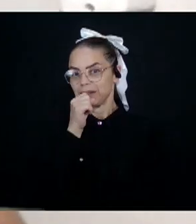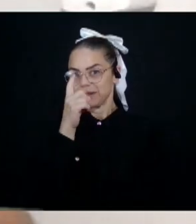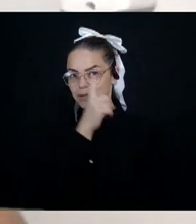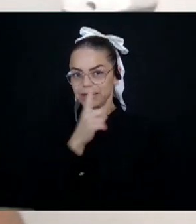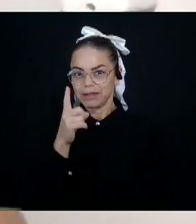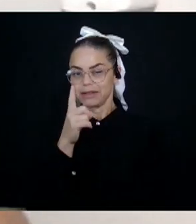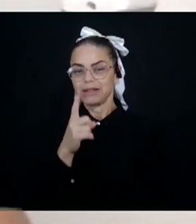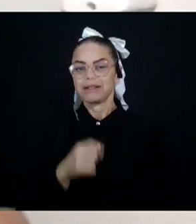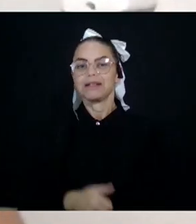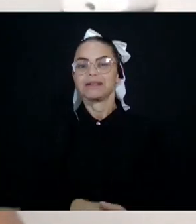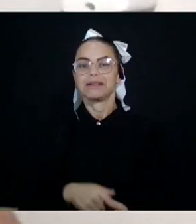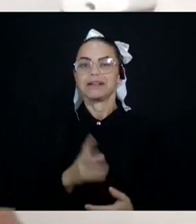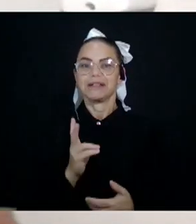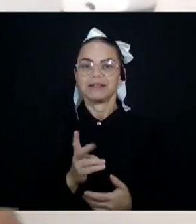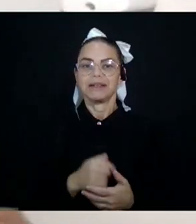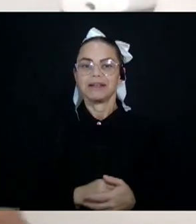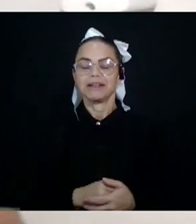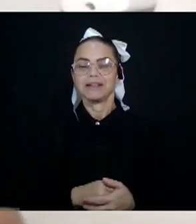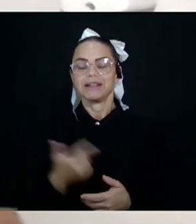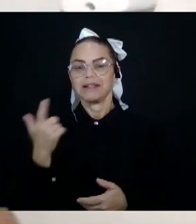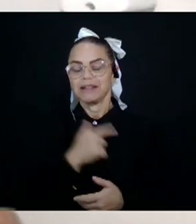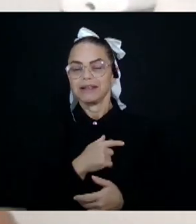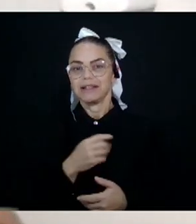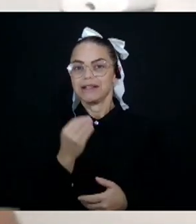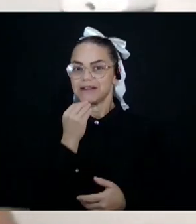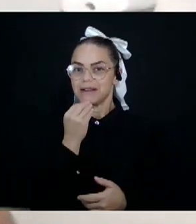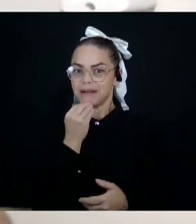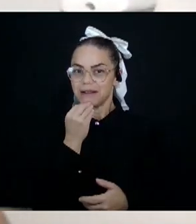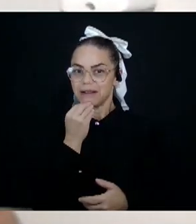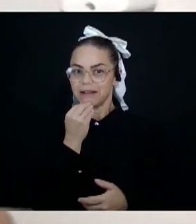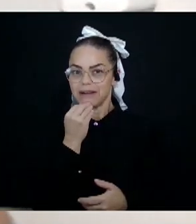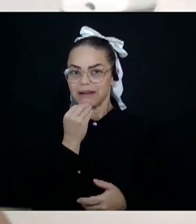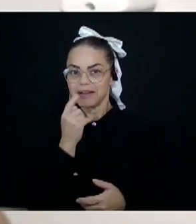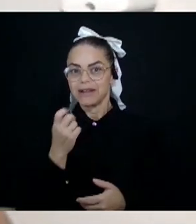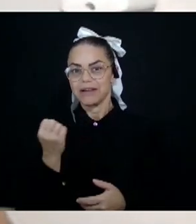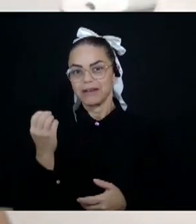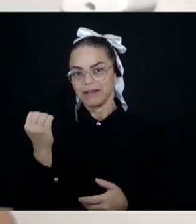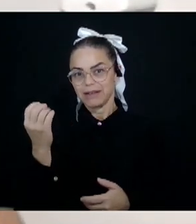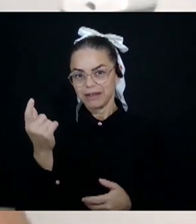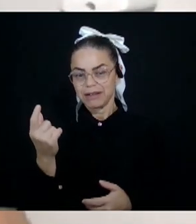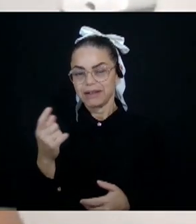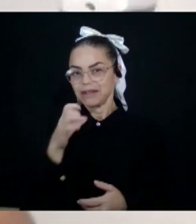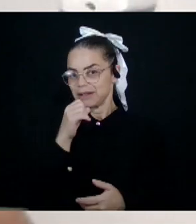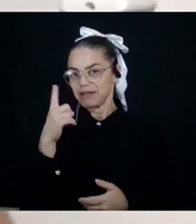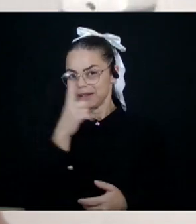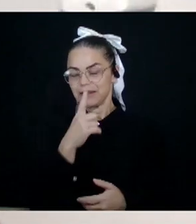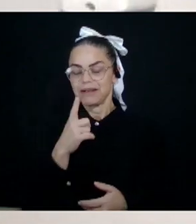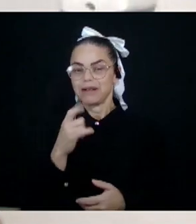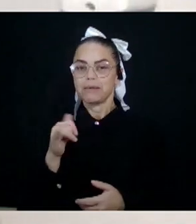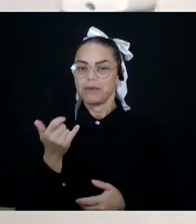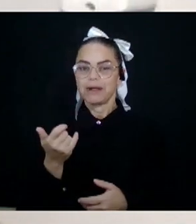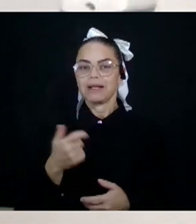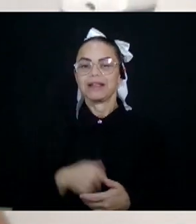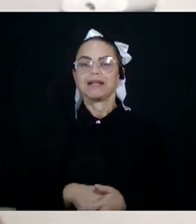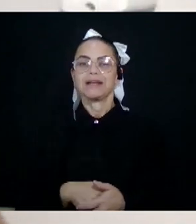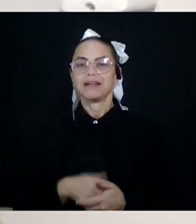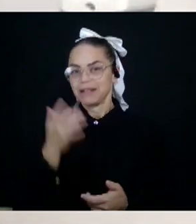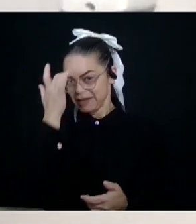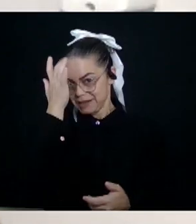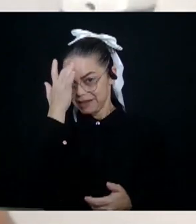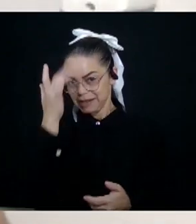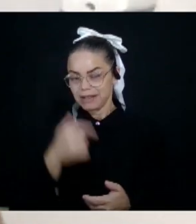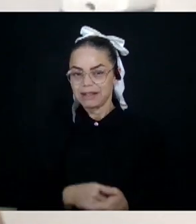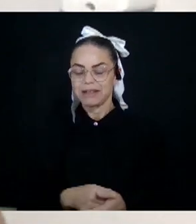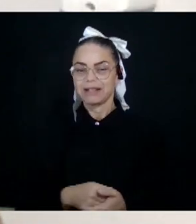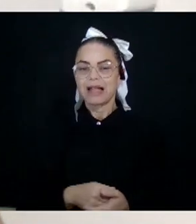domingo, eu consigo ter a possibilidade de que possa viajar fim de semana e curtir um pouco mais. Então, geralmente faço aqueles bate-voltas